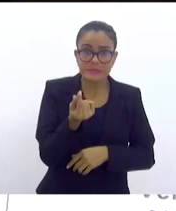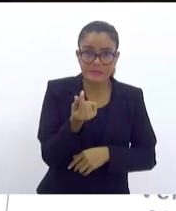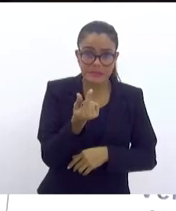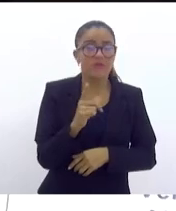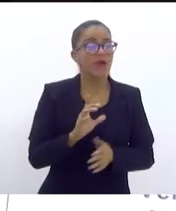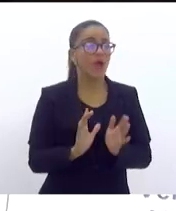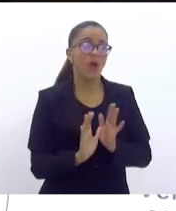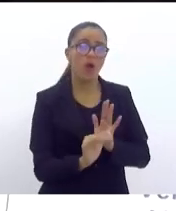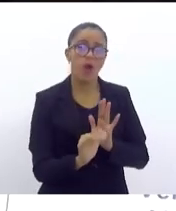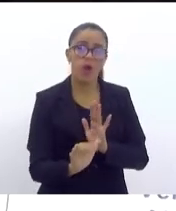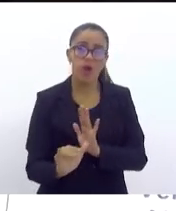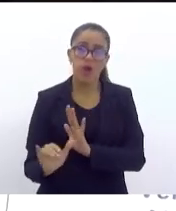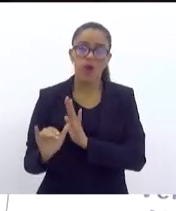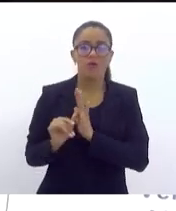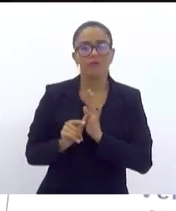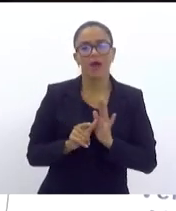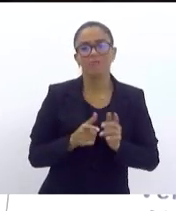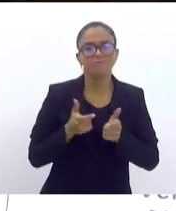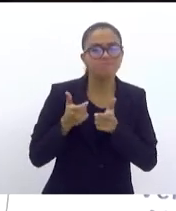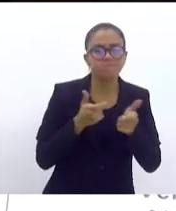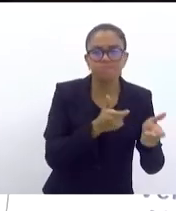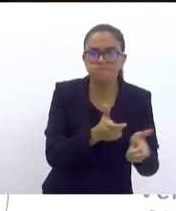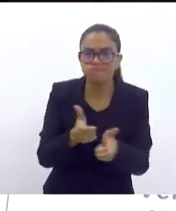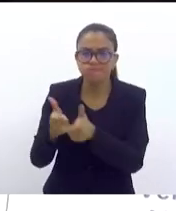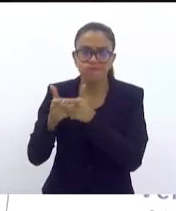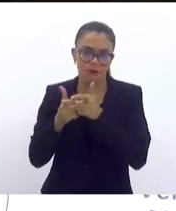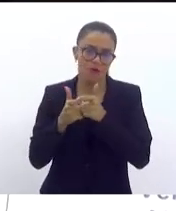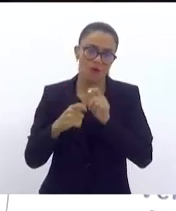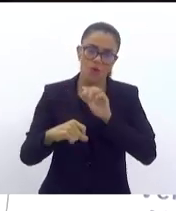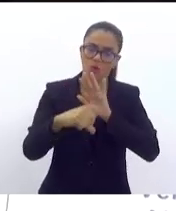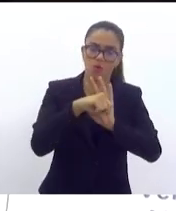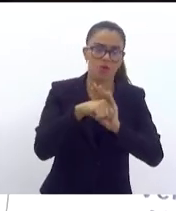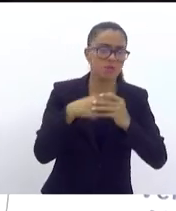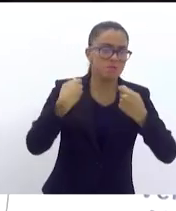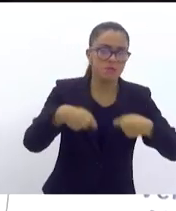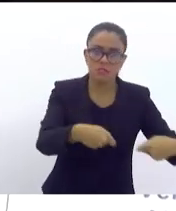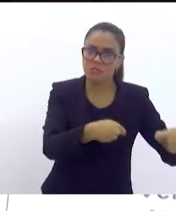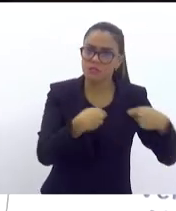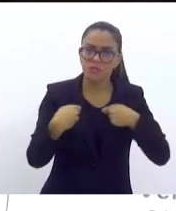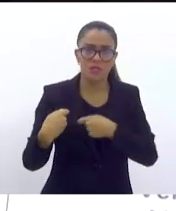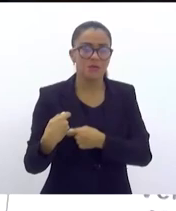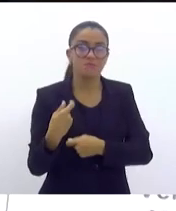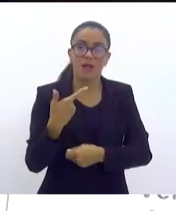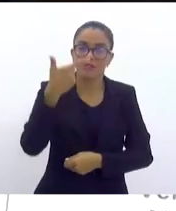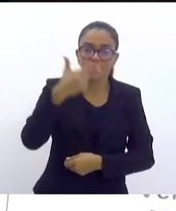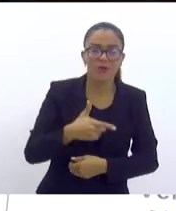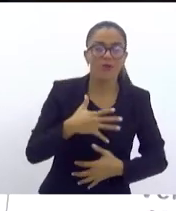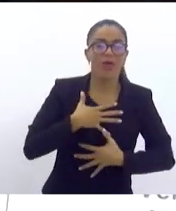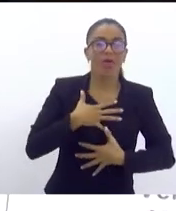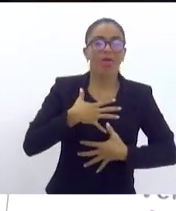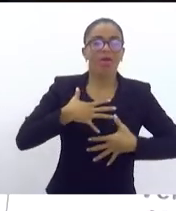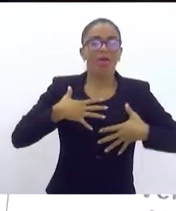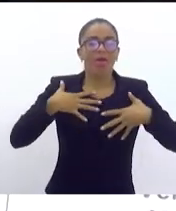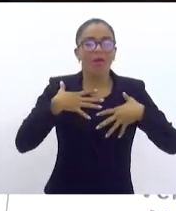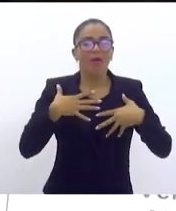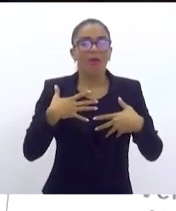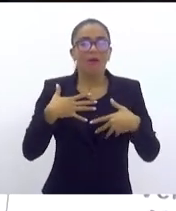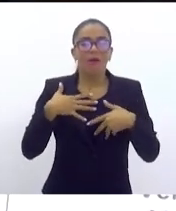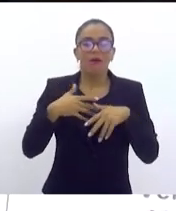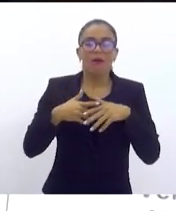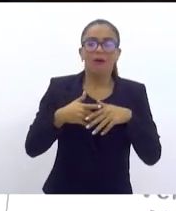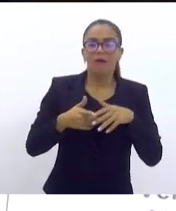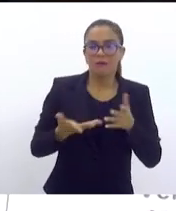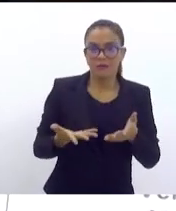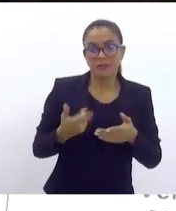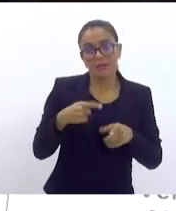conseguir abafar vai roubar vai praticar o crime que for necessário para poder voltar aquele estado de tardia e Que expõe a